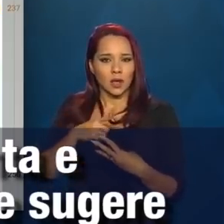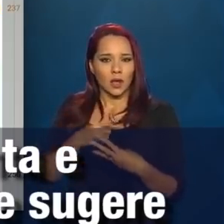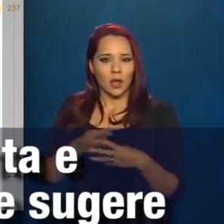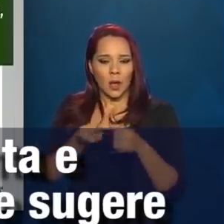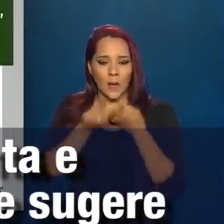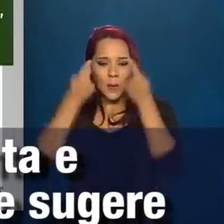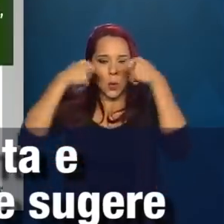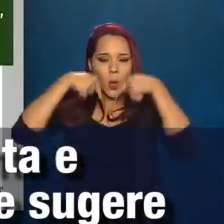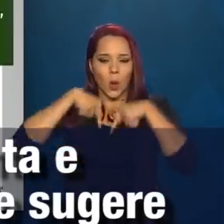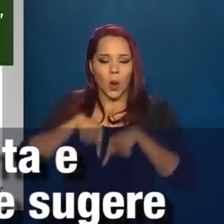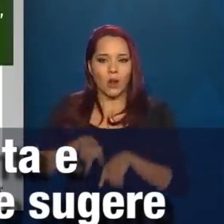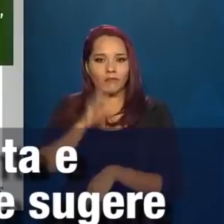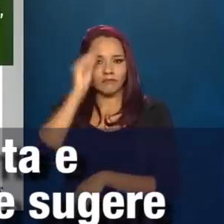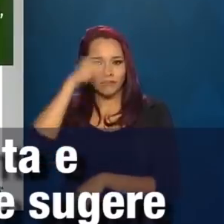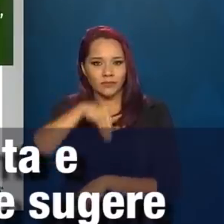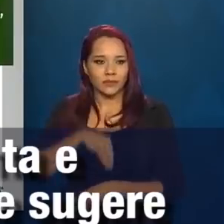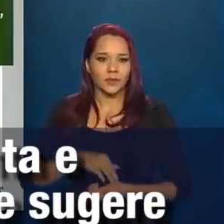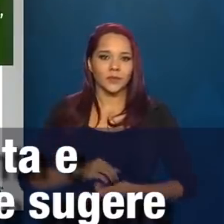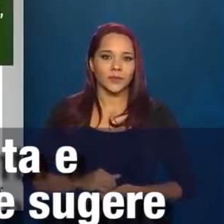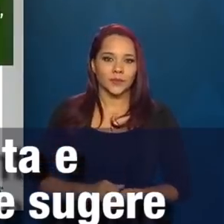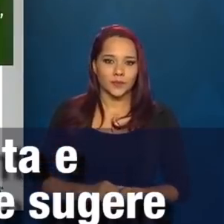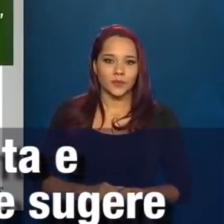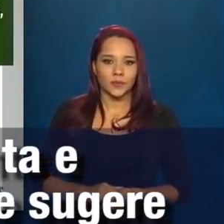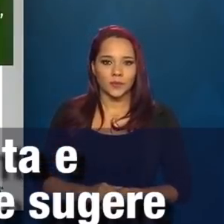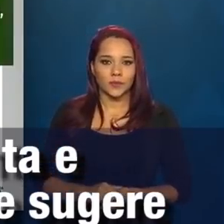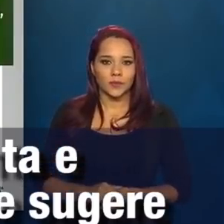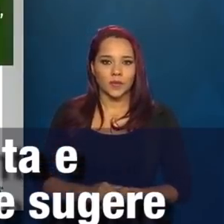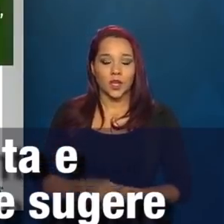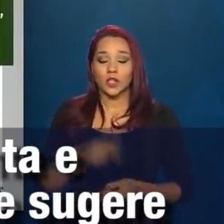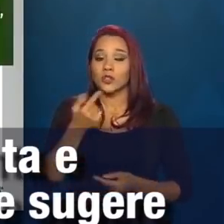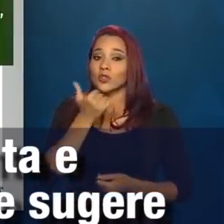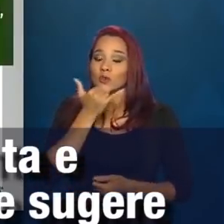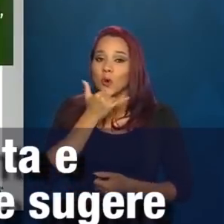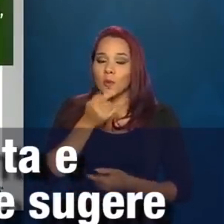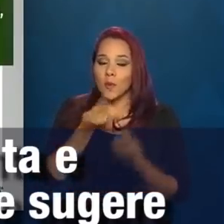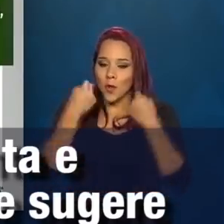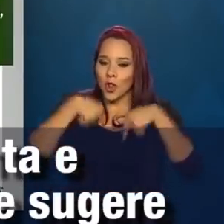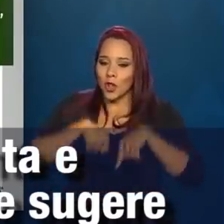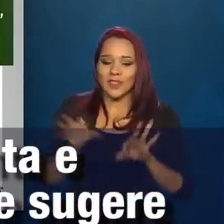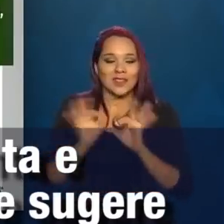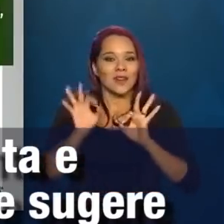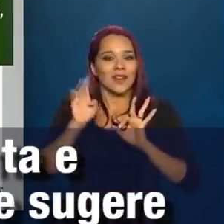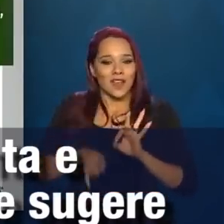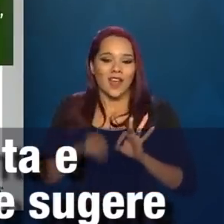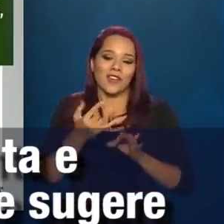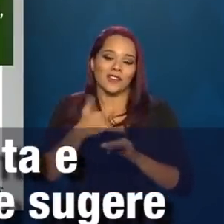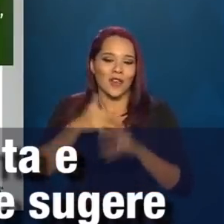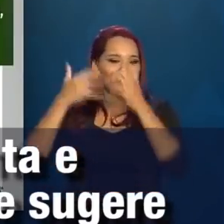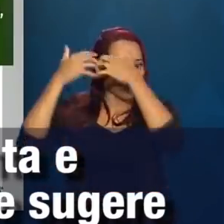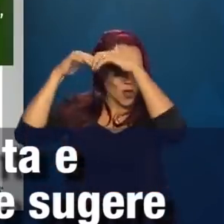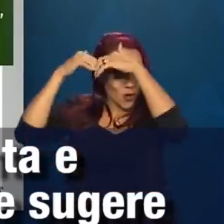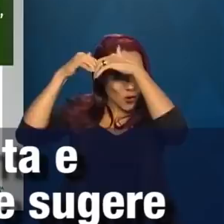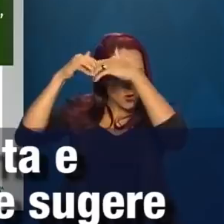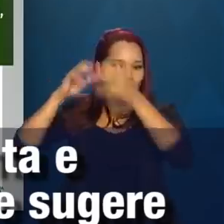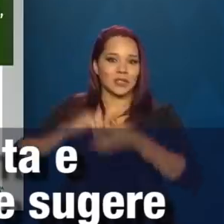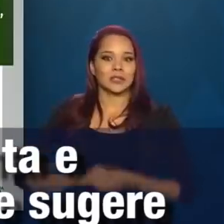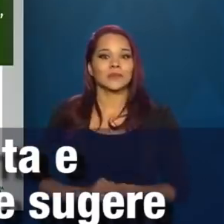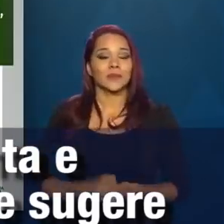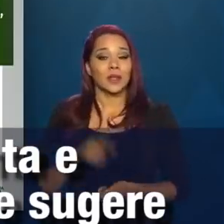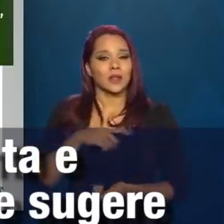imunológica. Pode passar? Neurológica, desculpe. Aqui nós temos a distribuição das